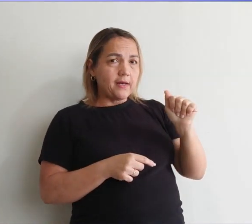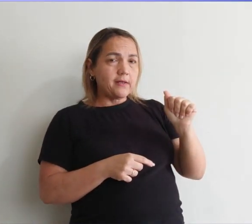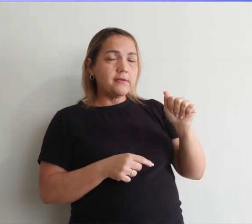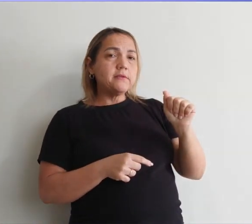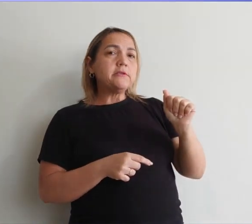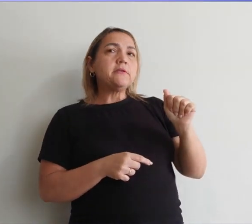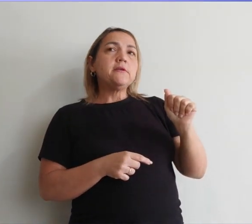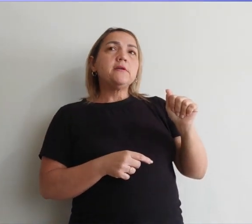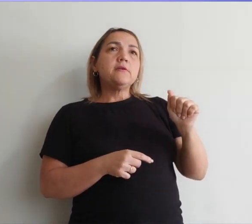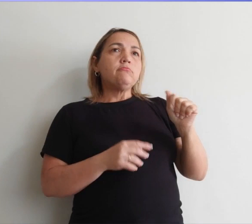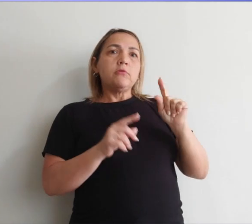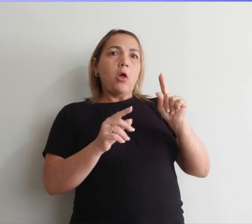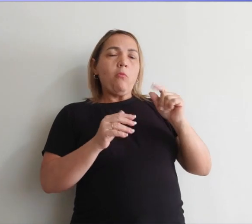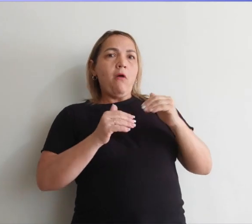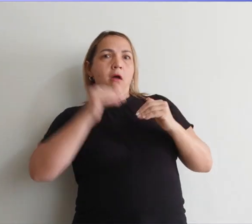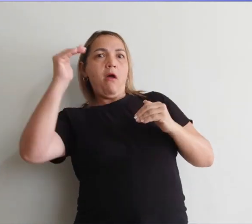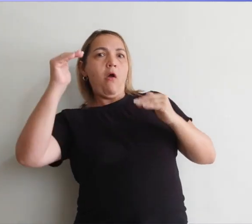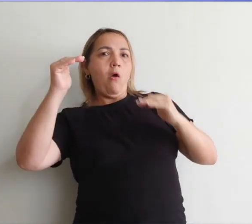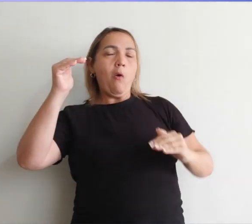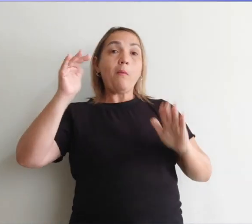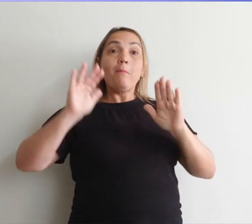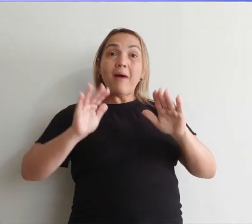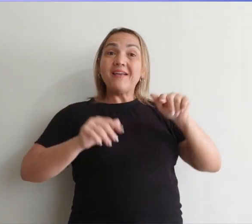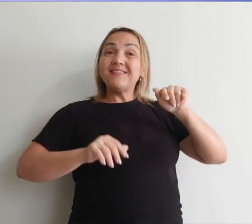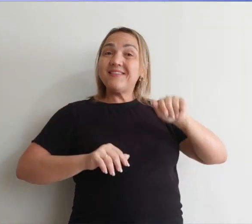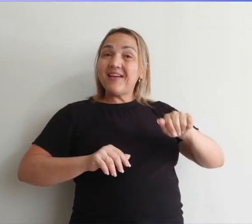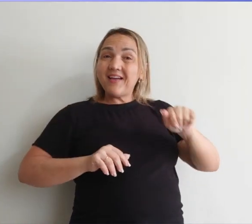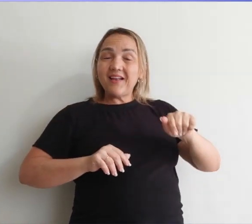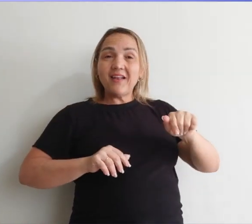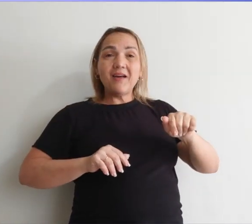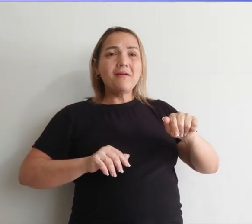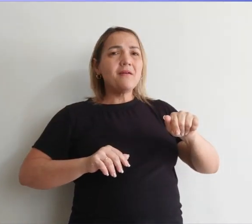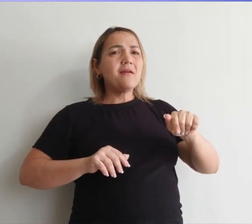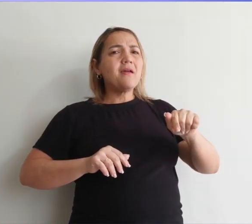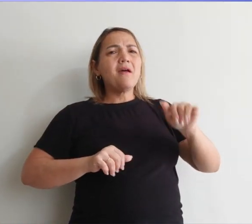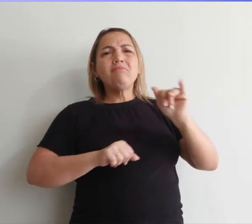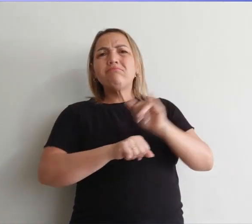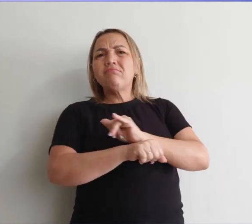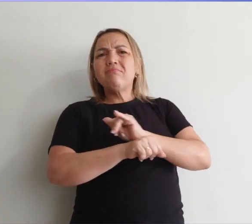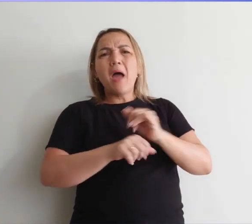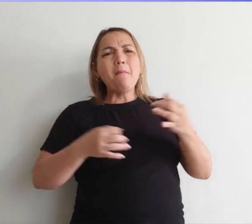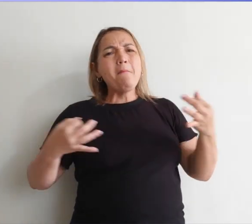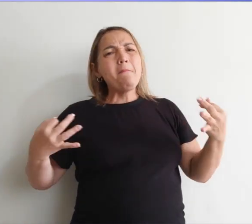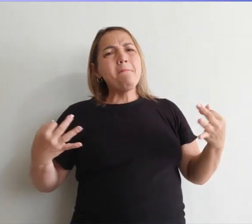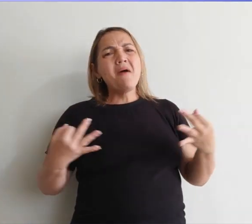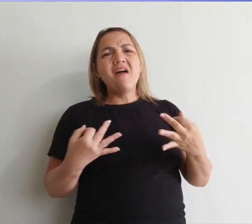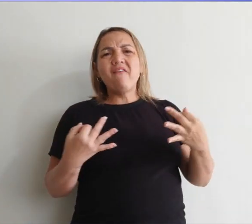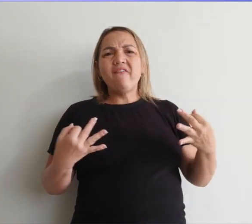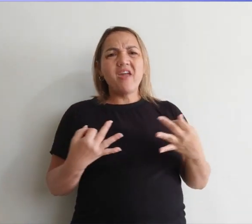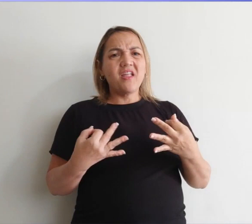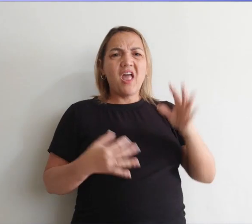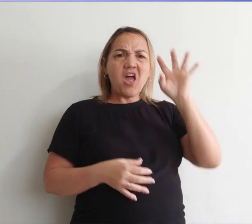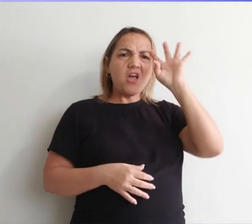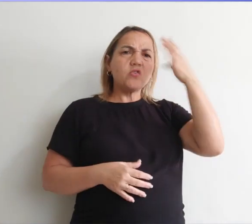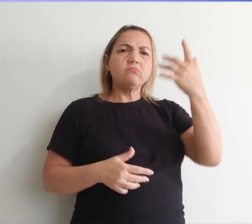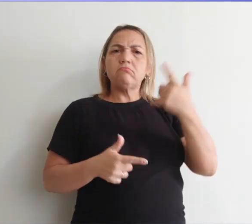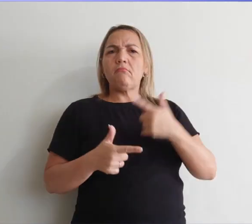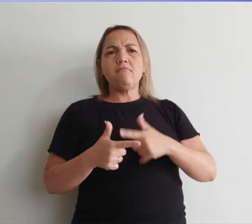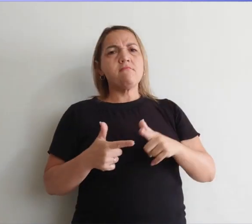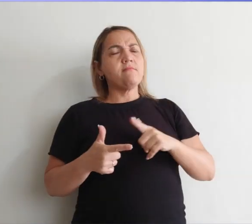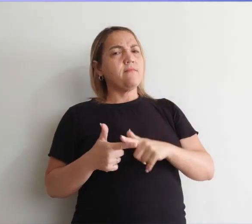nem elevando demais, né, mas a anatomia ela é a ferramenta perfeita. Ela vai lá e